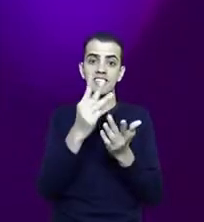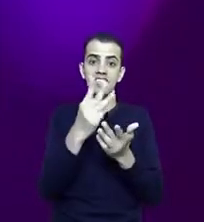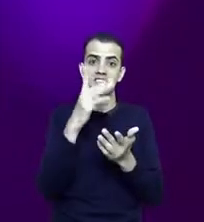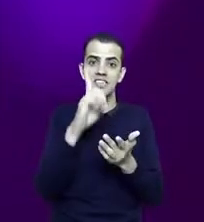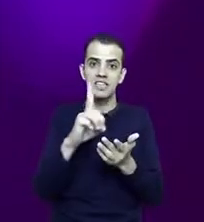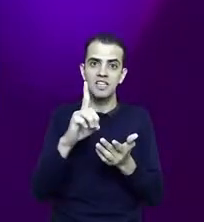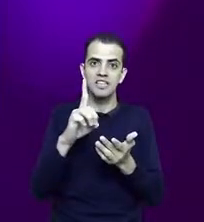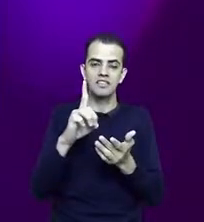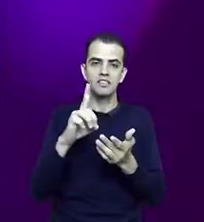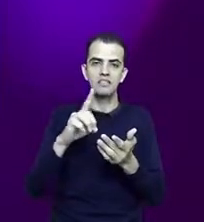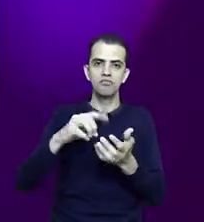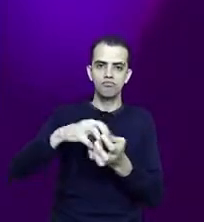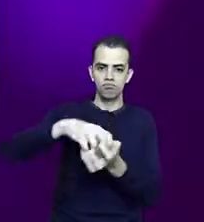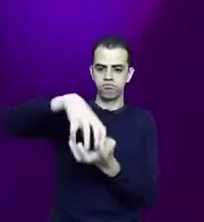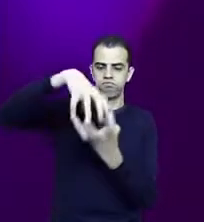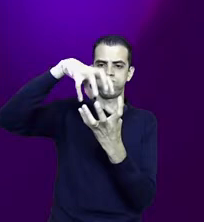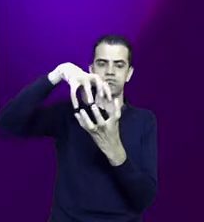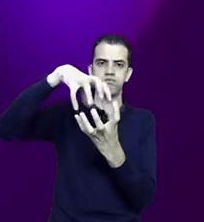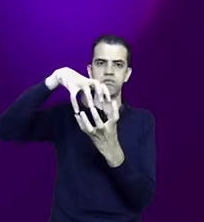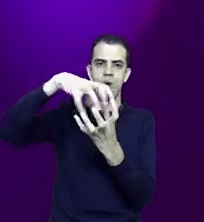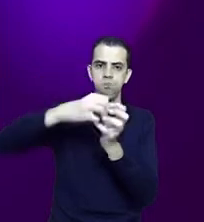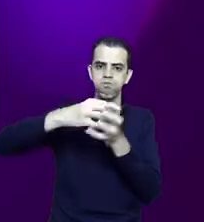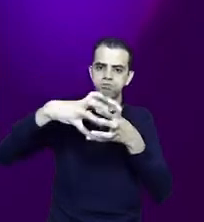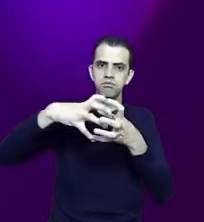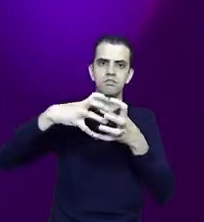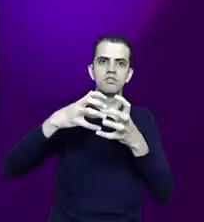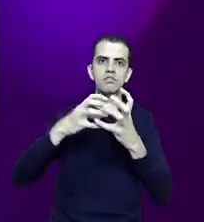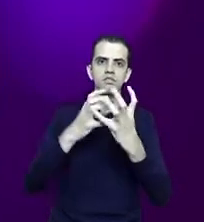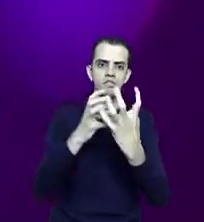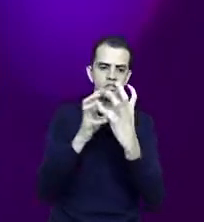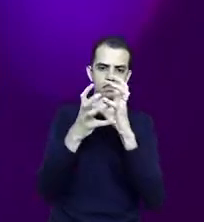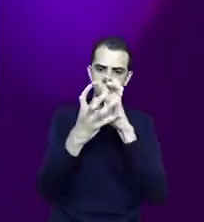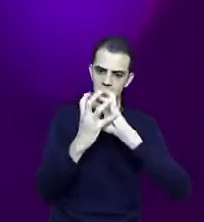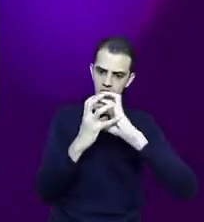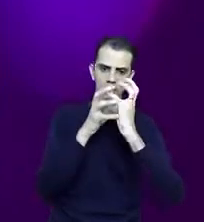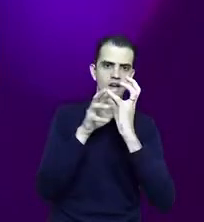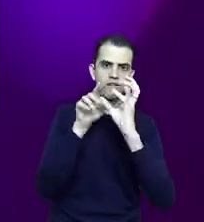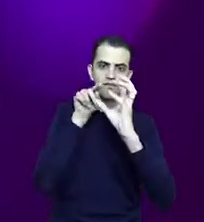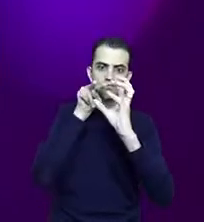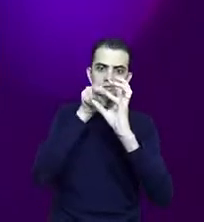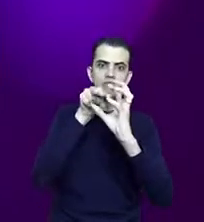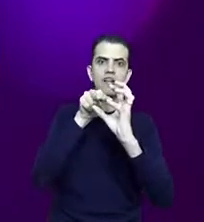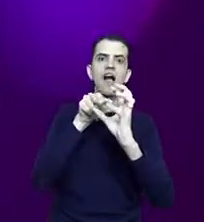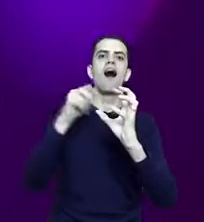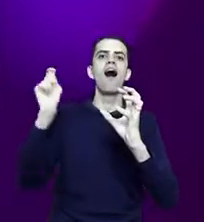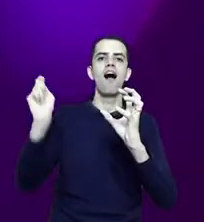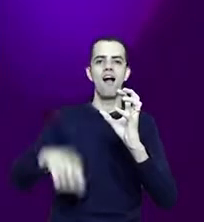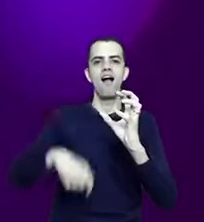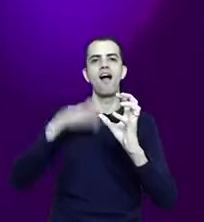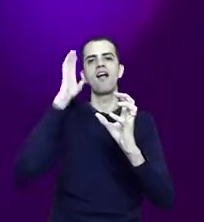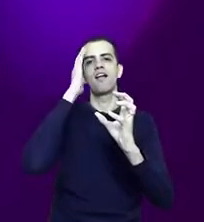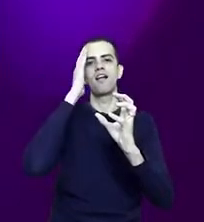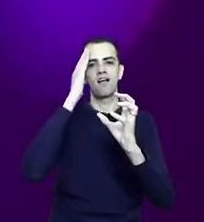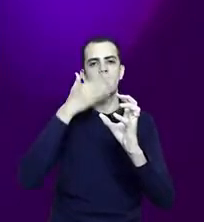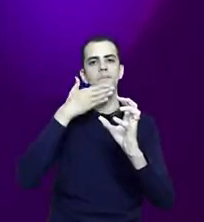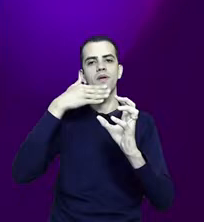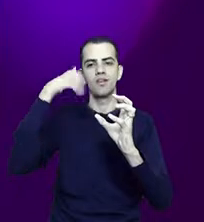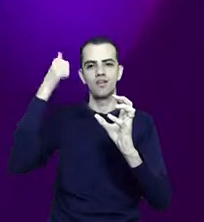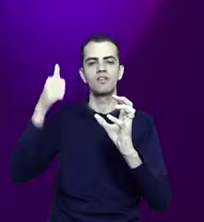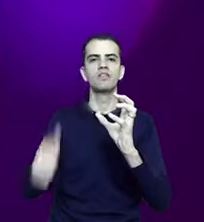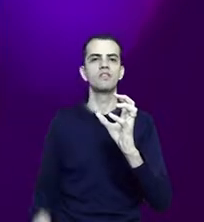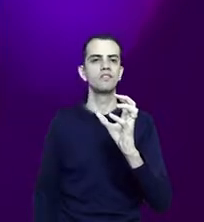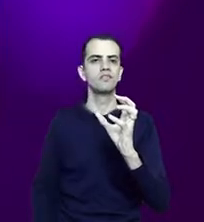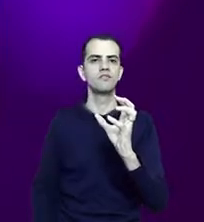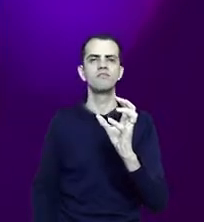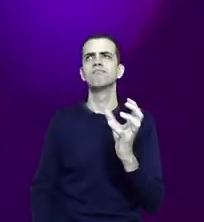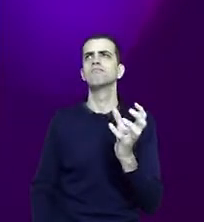outros métodos de criação de volume, onde a gente possa ter uma real dimensão da anatomia do paciente, possa ser